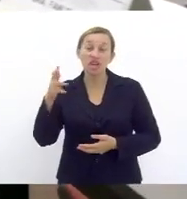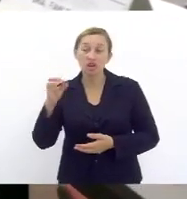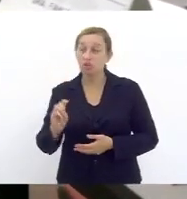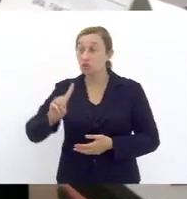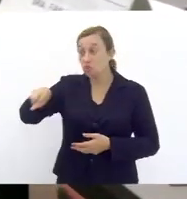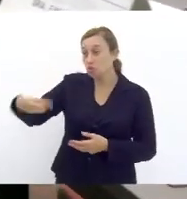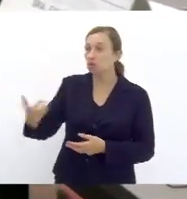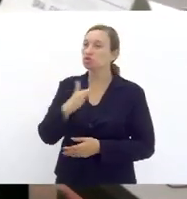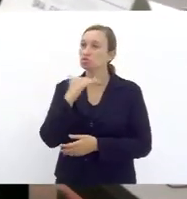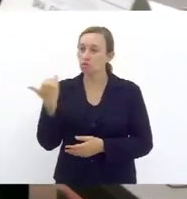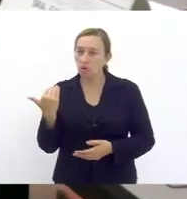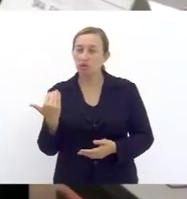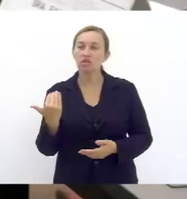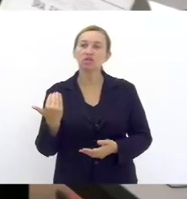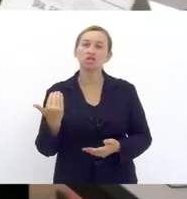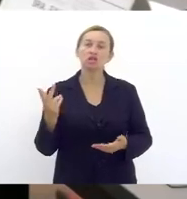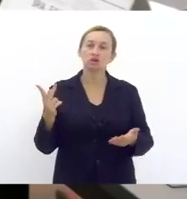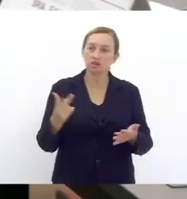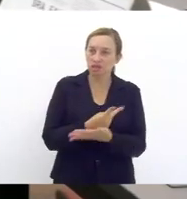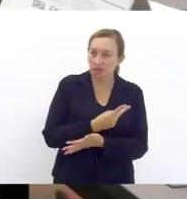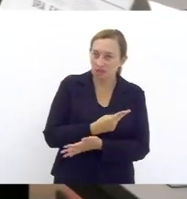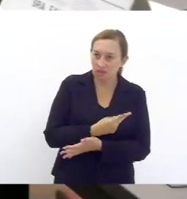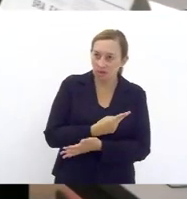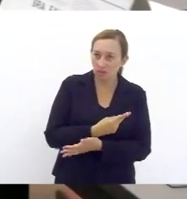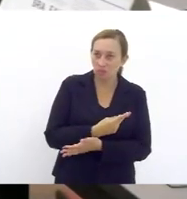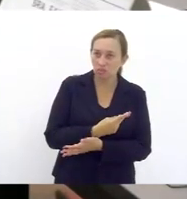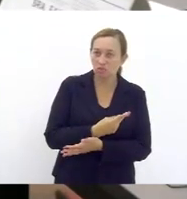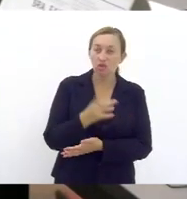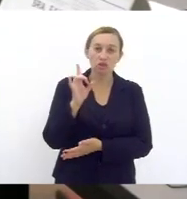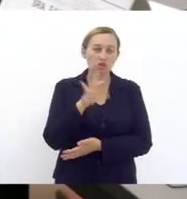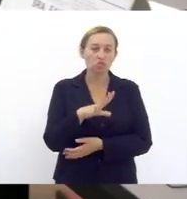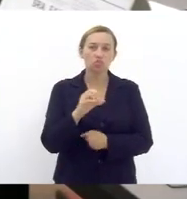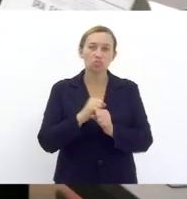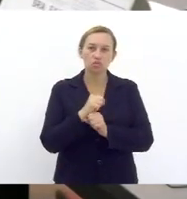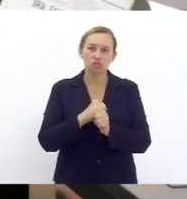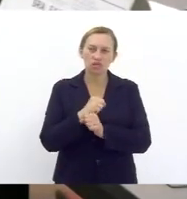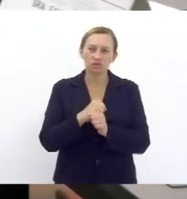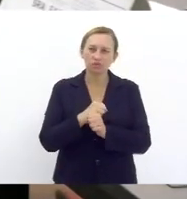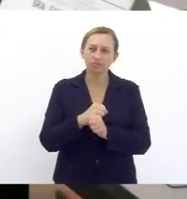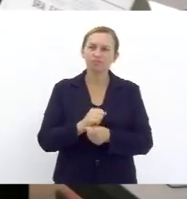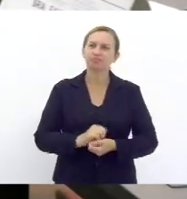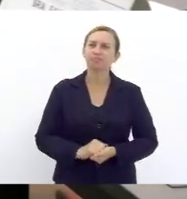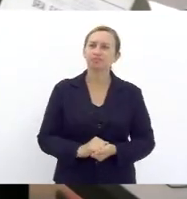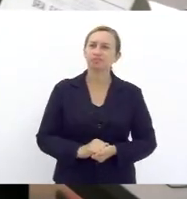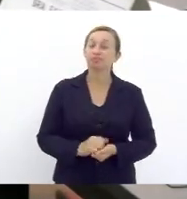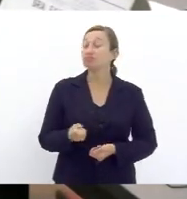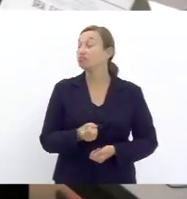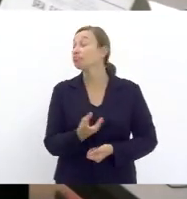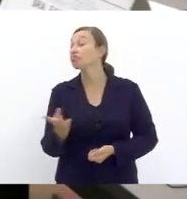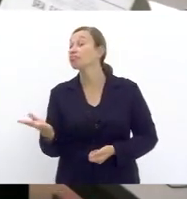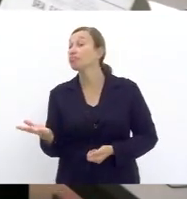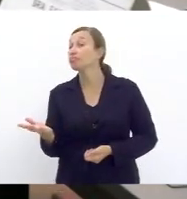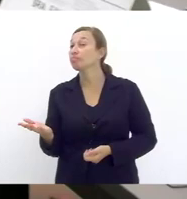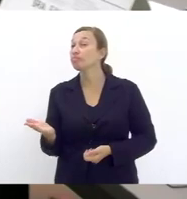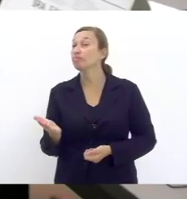chacinas que foi executada durante esses últimos anos é quantas